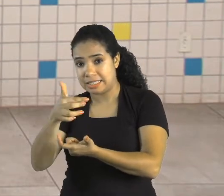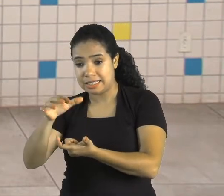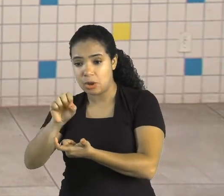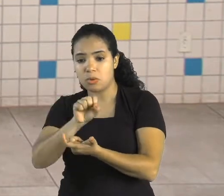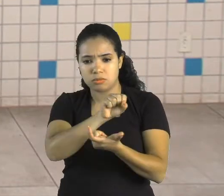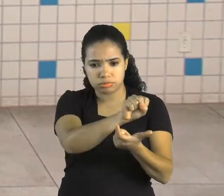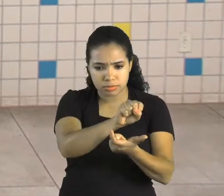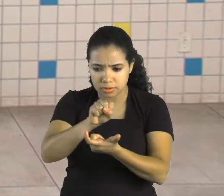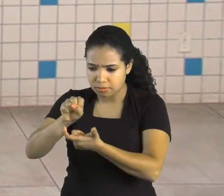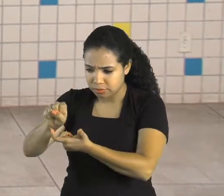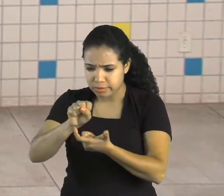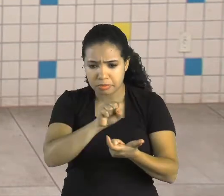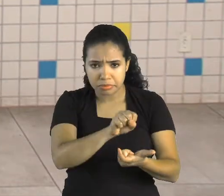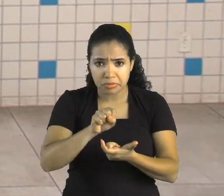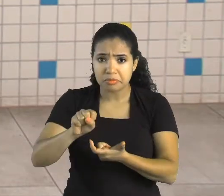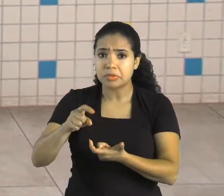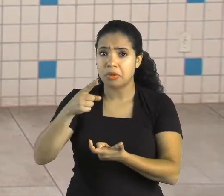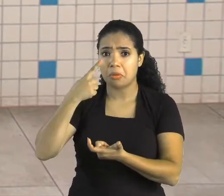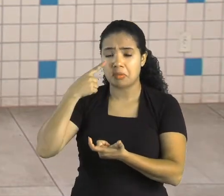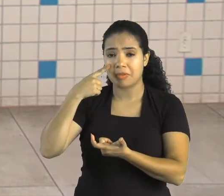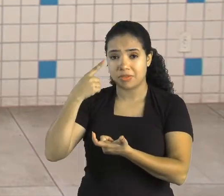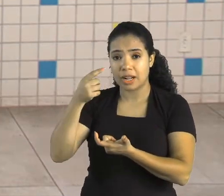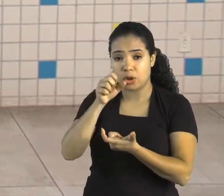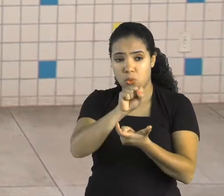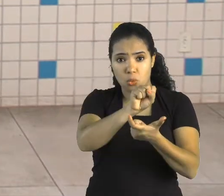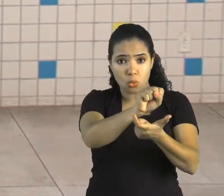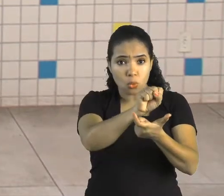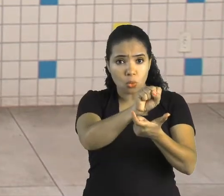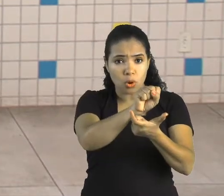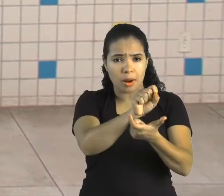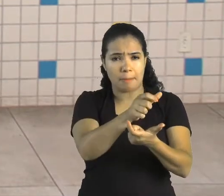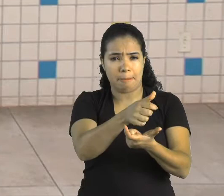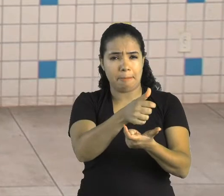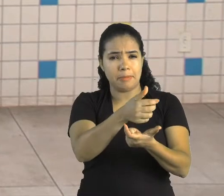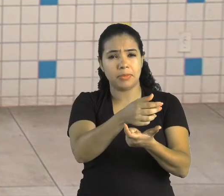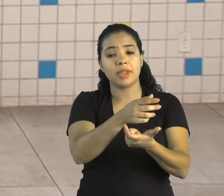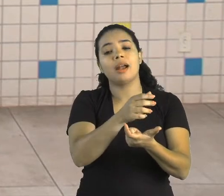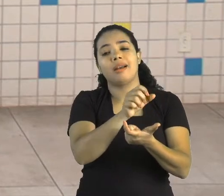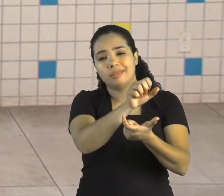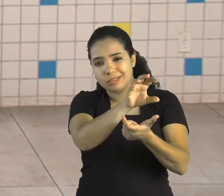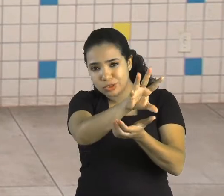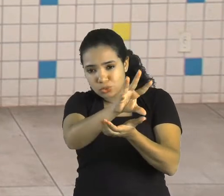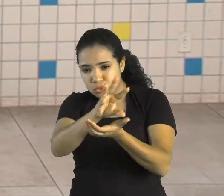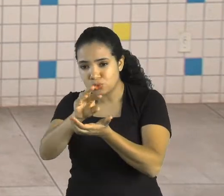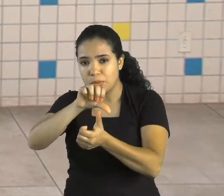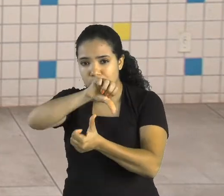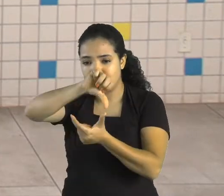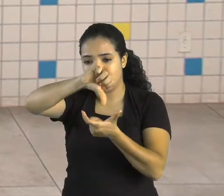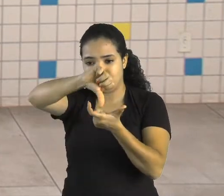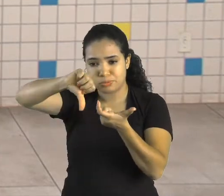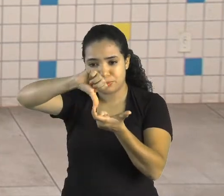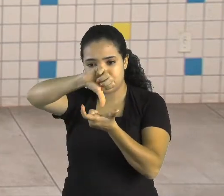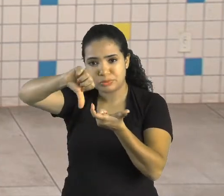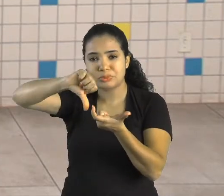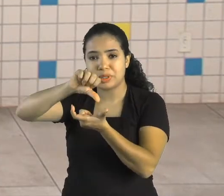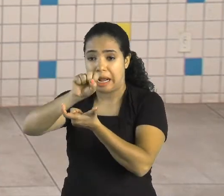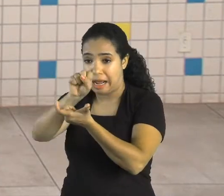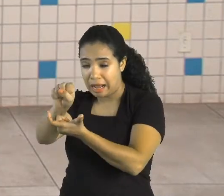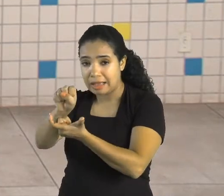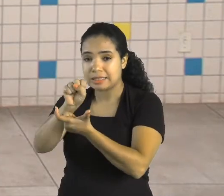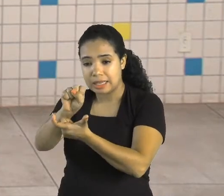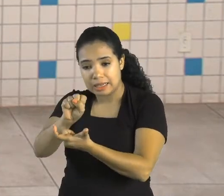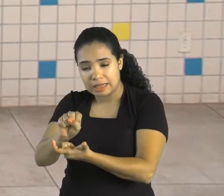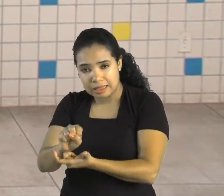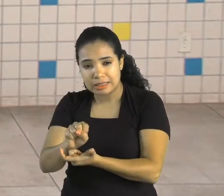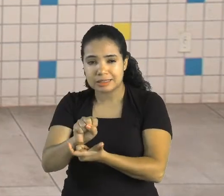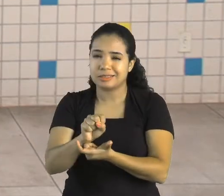palavra primitiva. Se é escrita com S, as outras também serão escritas com S. Fácil, né? A primeira